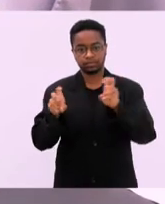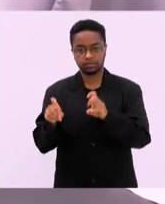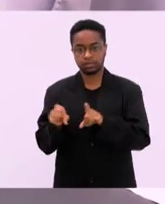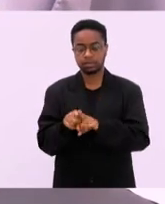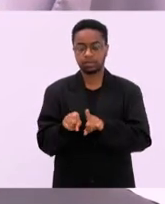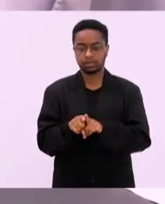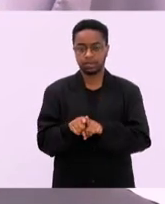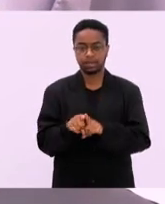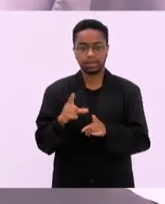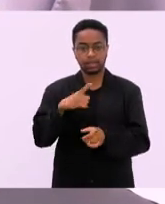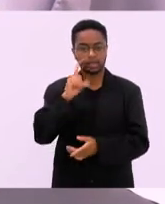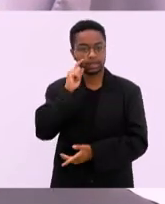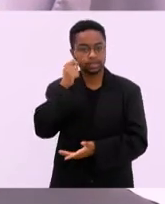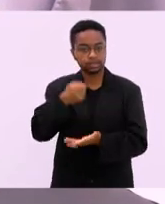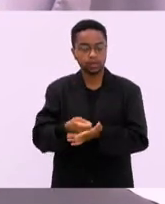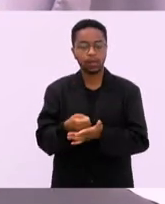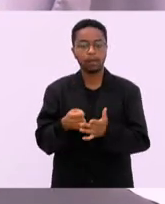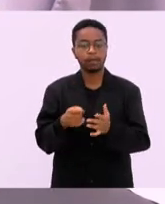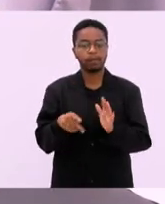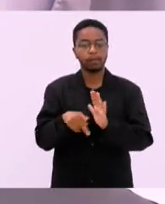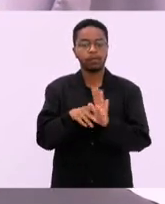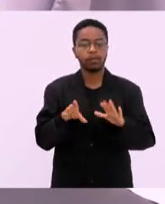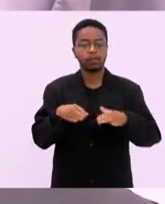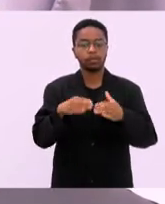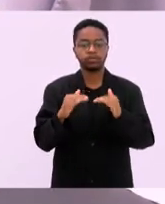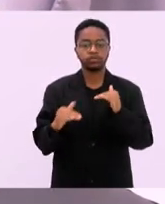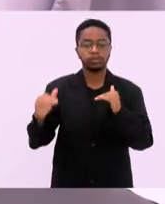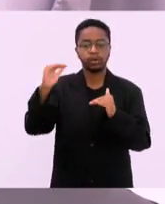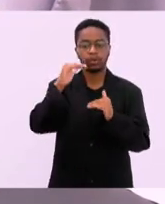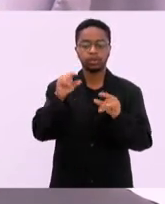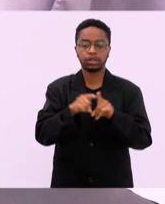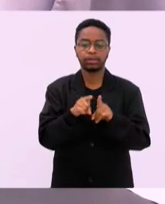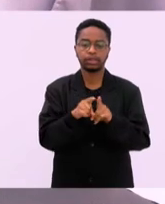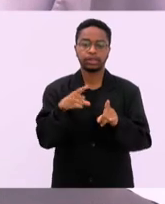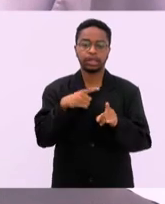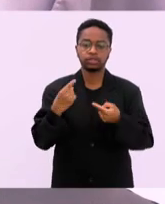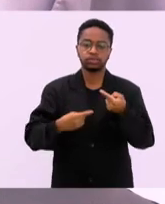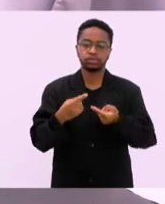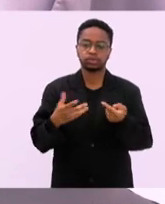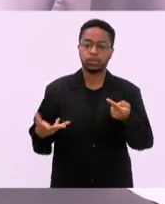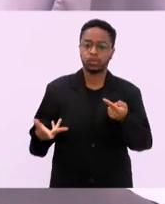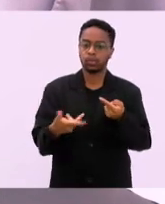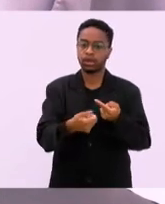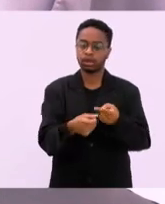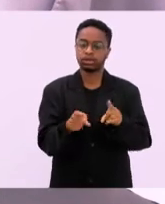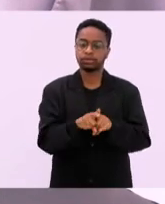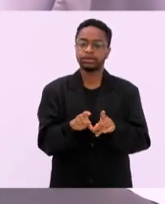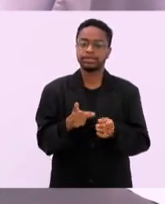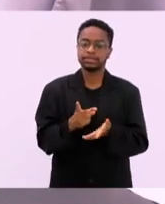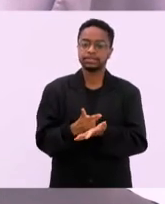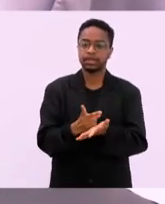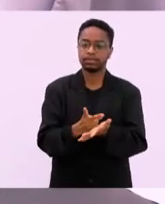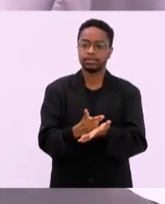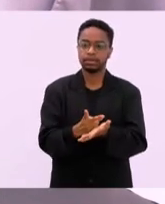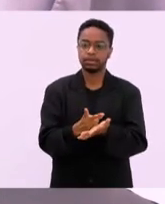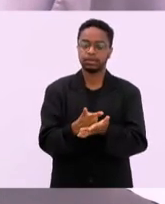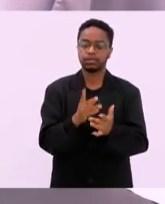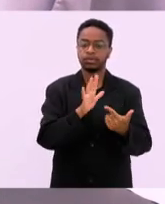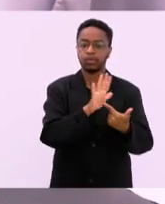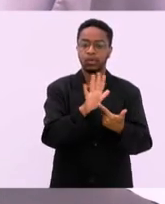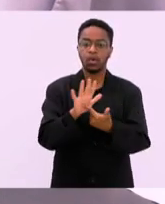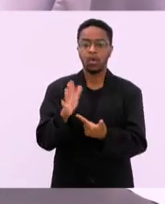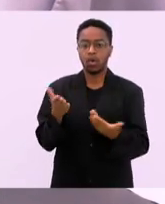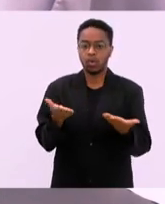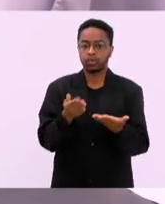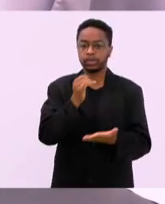inclusive com decisões das cortes superiores, porque enriquece o debate e sempre também o apontamento aí, hoje tivemos o